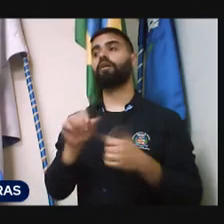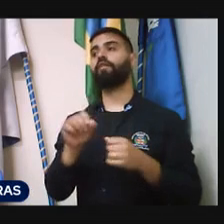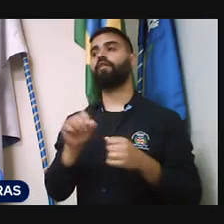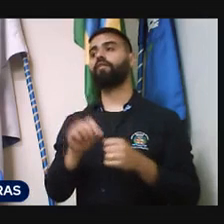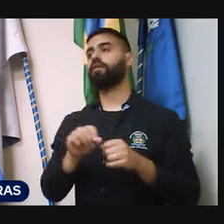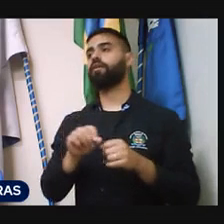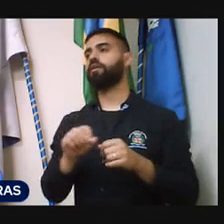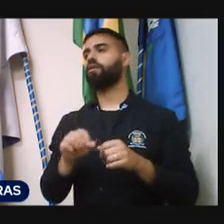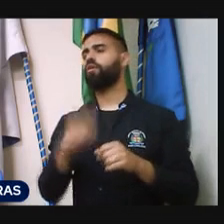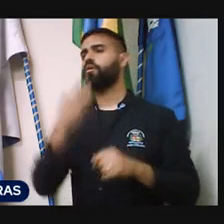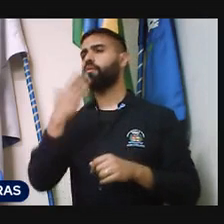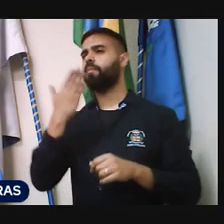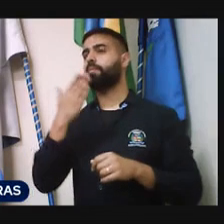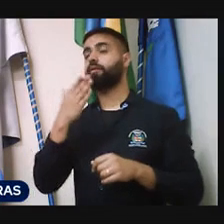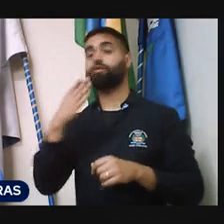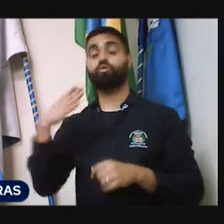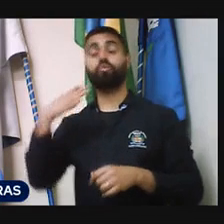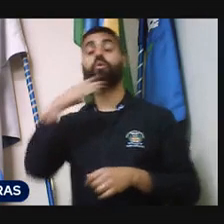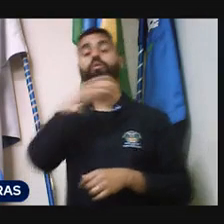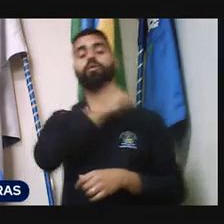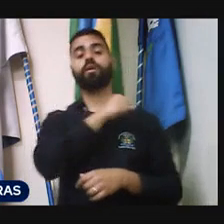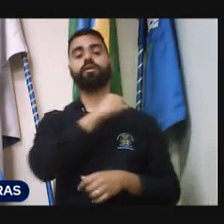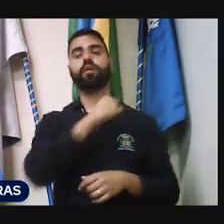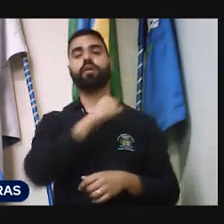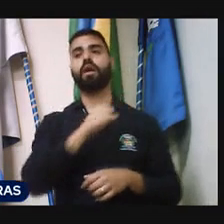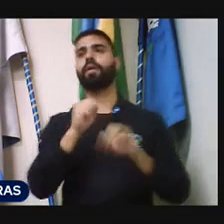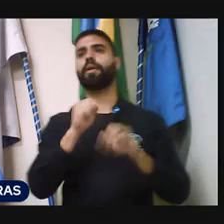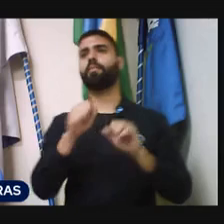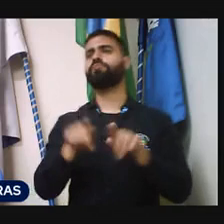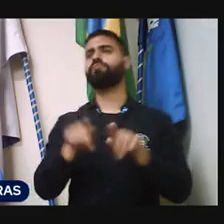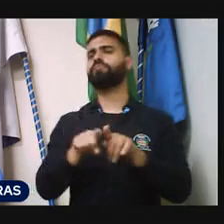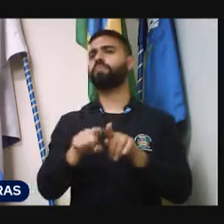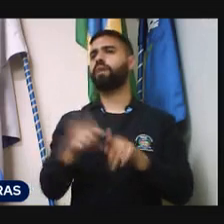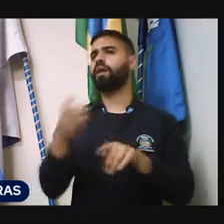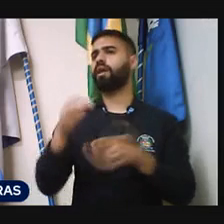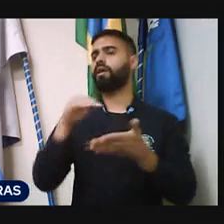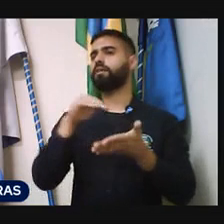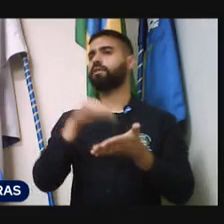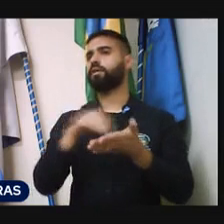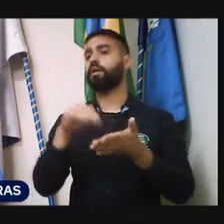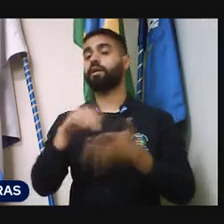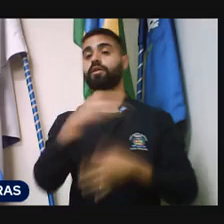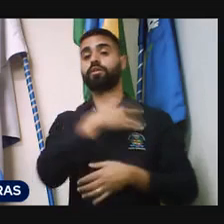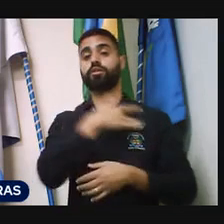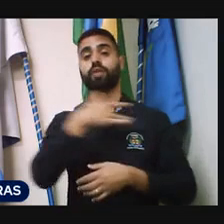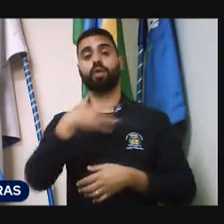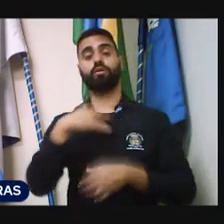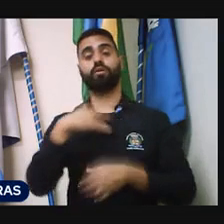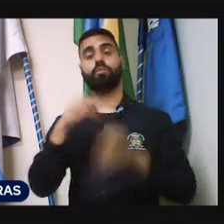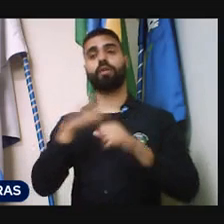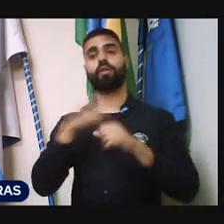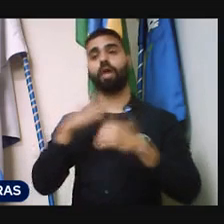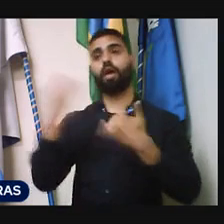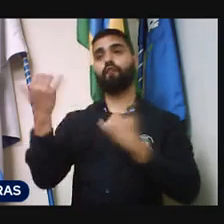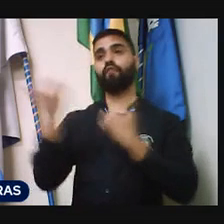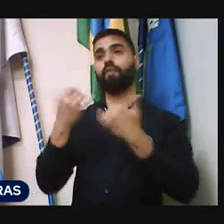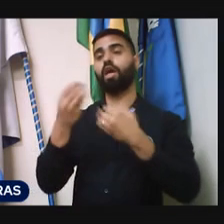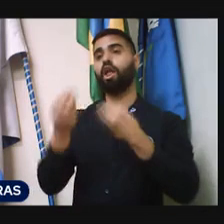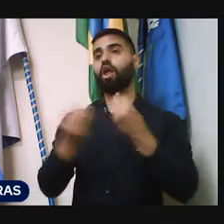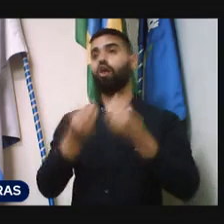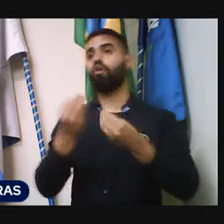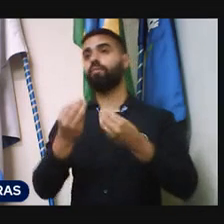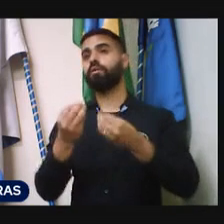ouvido o douto plenário em regime de urgência para a fim de requerer que a Secretaria Municipal de Saúde para informar o andamento